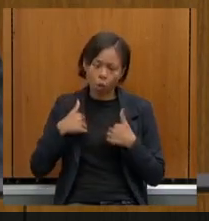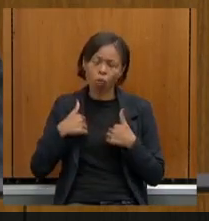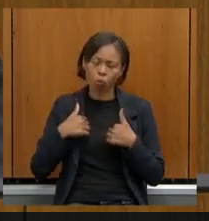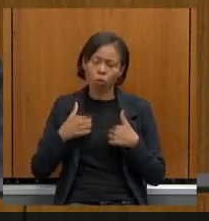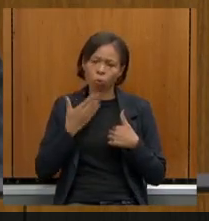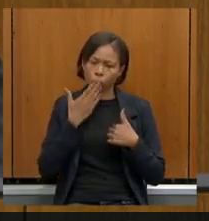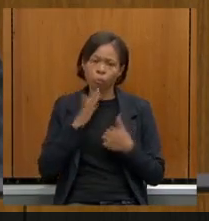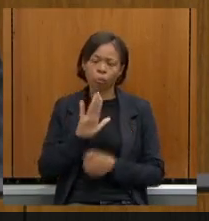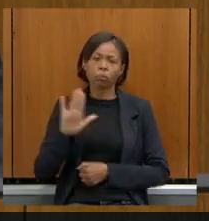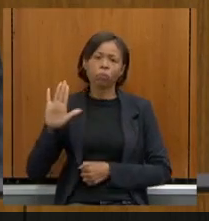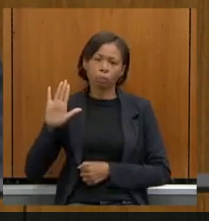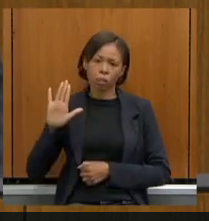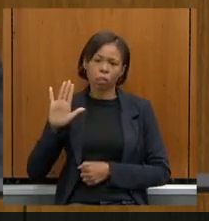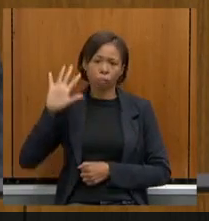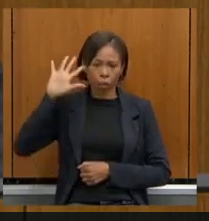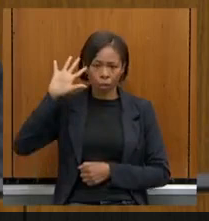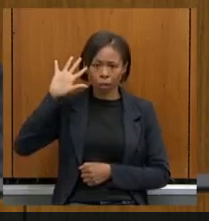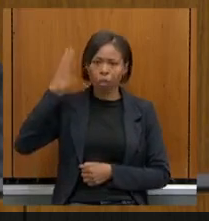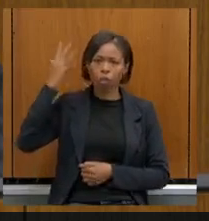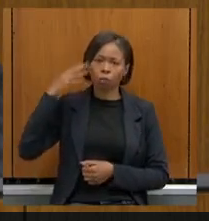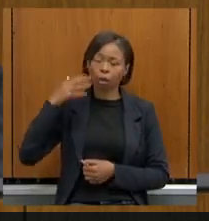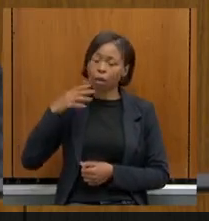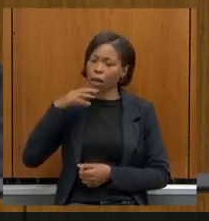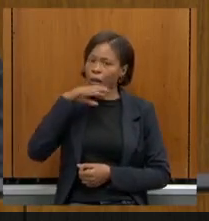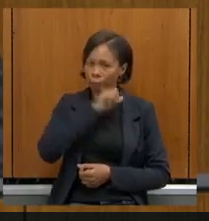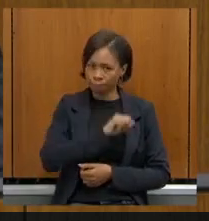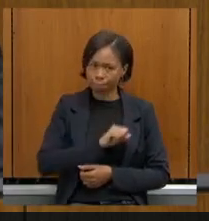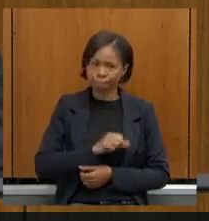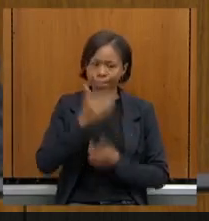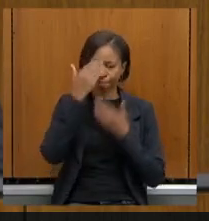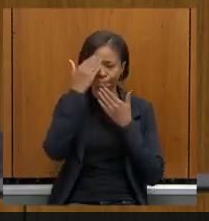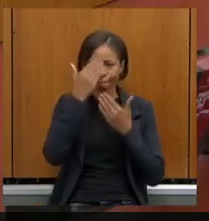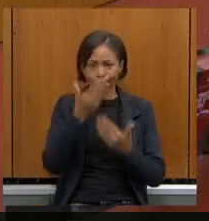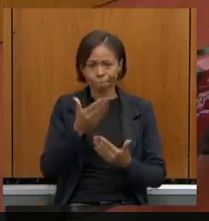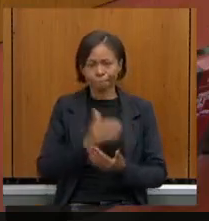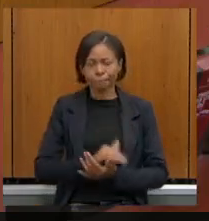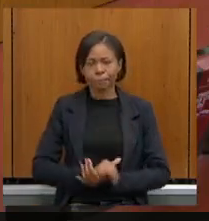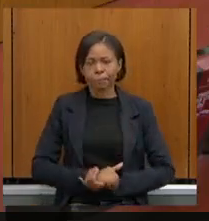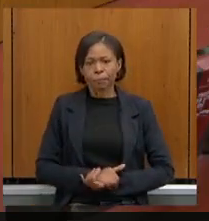palavra novamente aqui para poder resolver isso o mais breve possível obrigado secretário